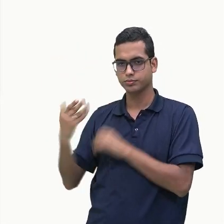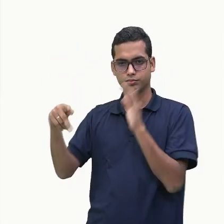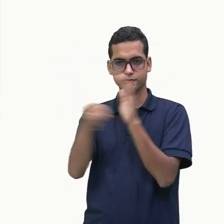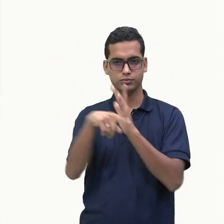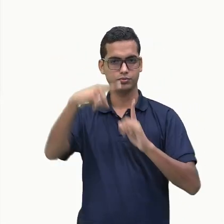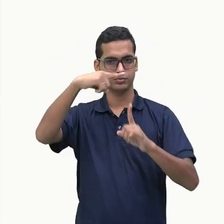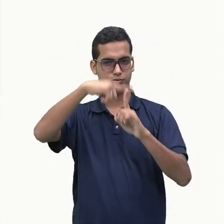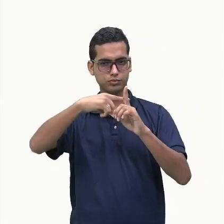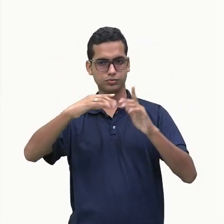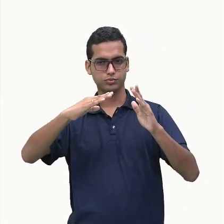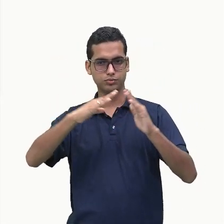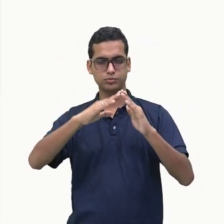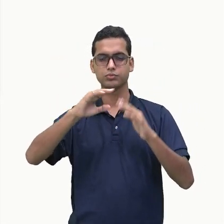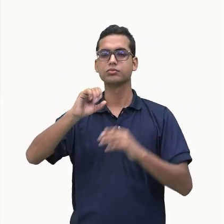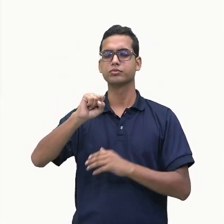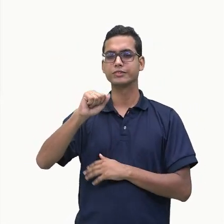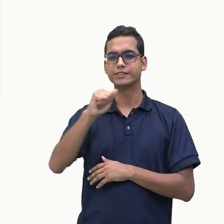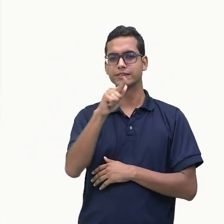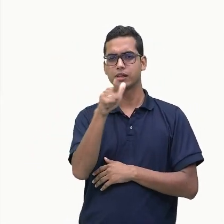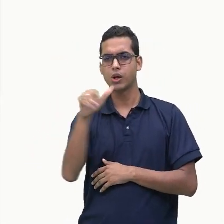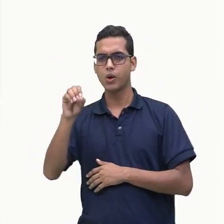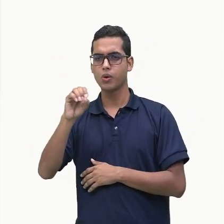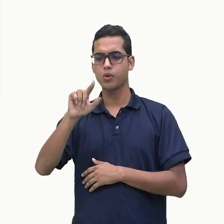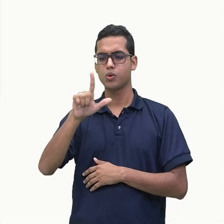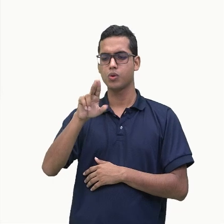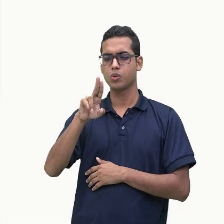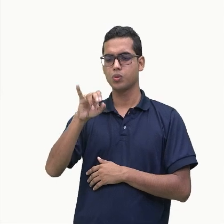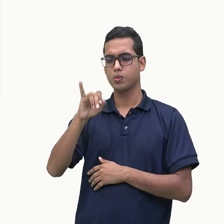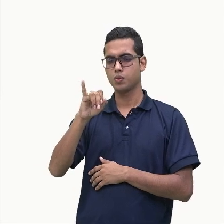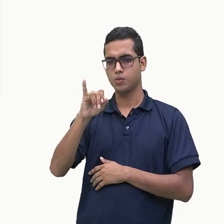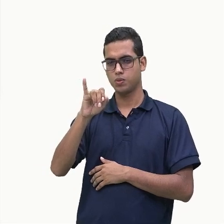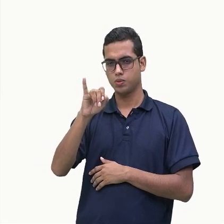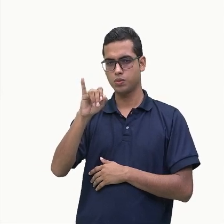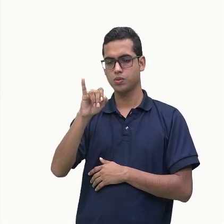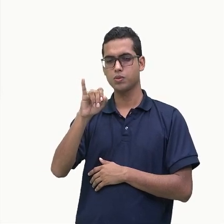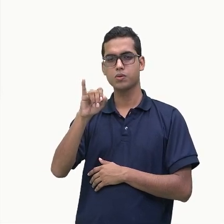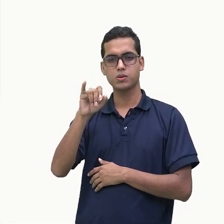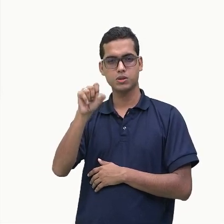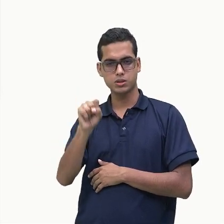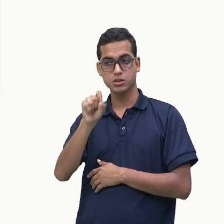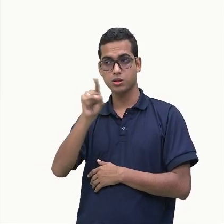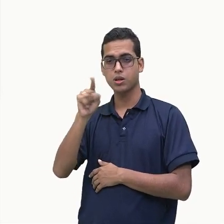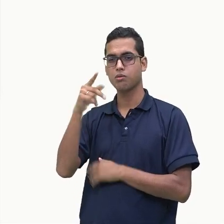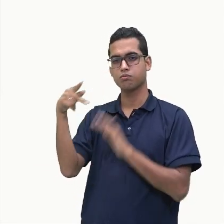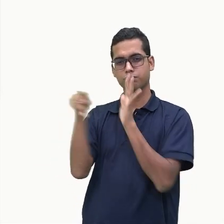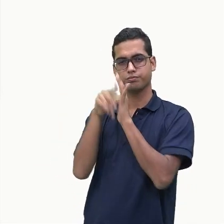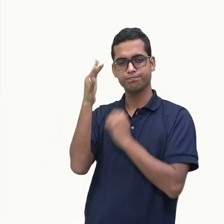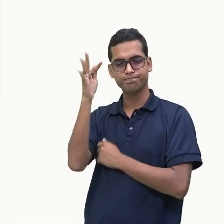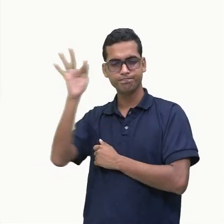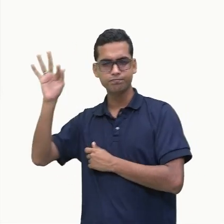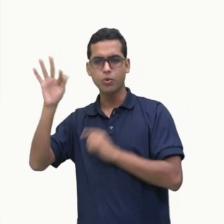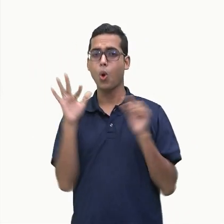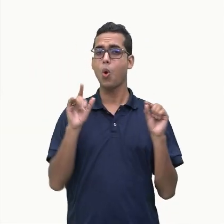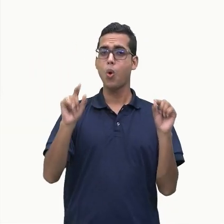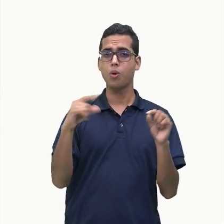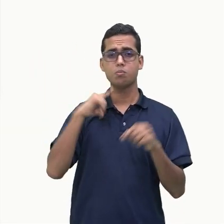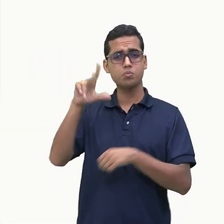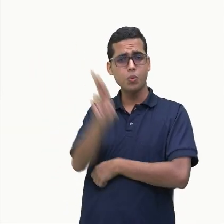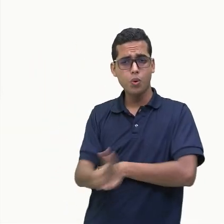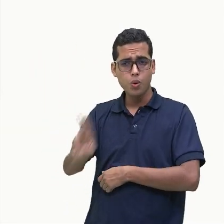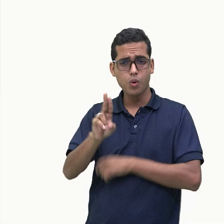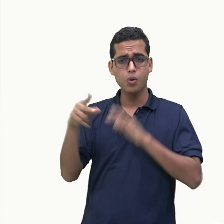São Luís, né, dos franceses, onde está essa obra, ela retrata justamente essa utilização